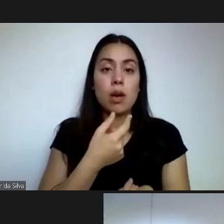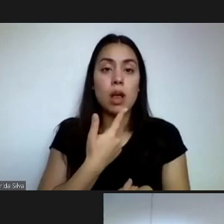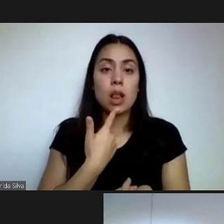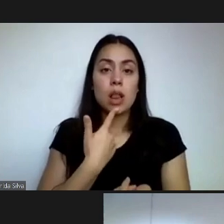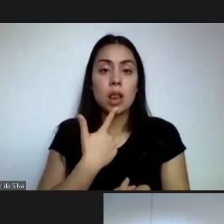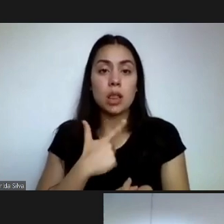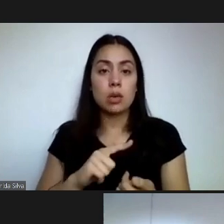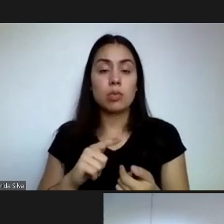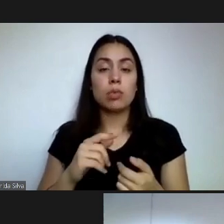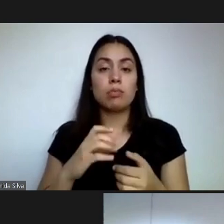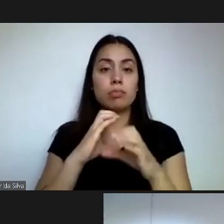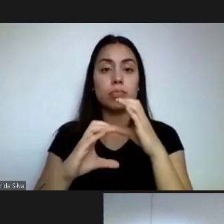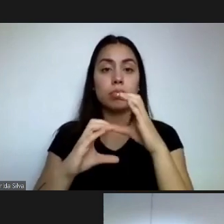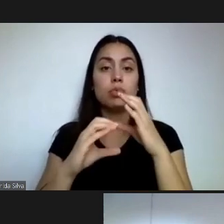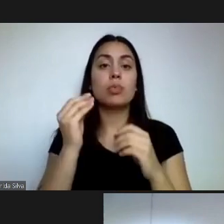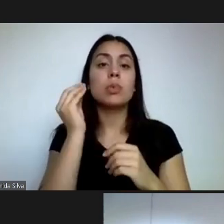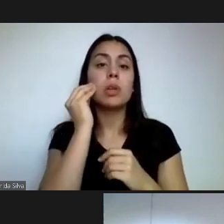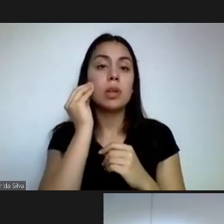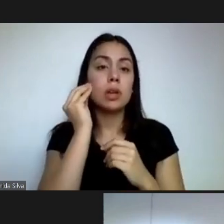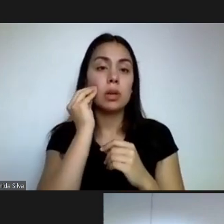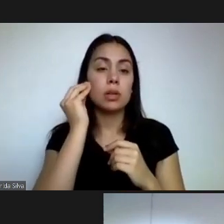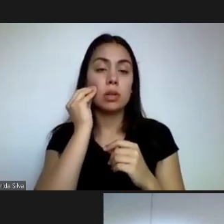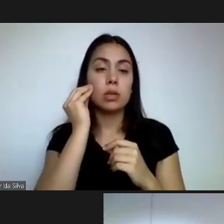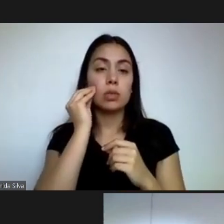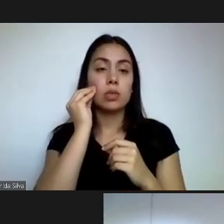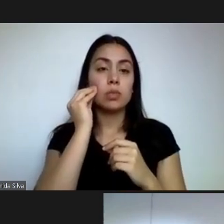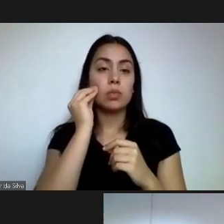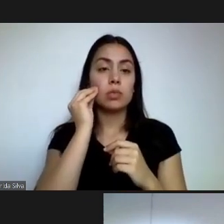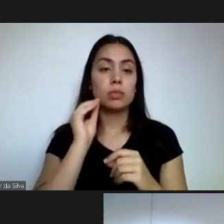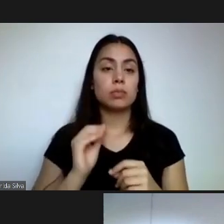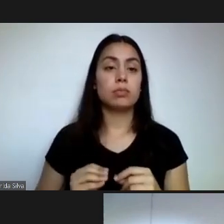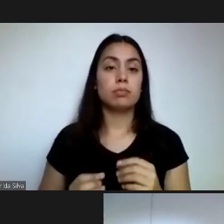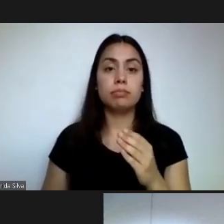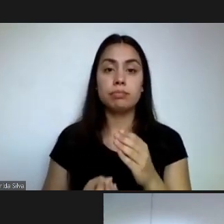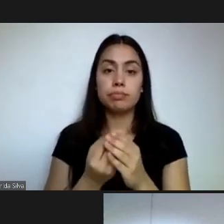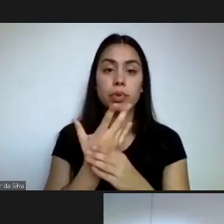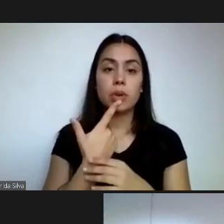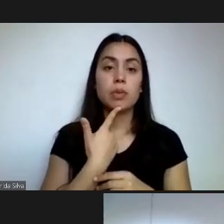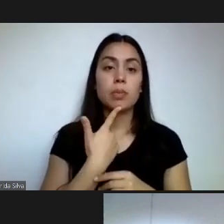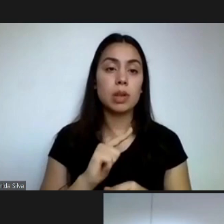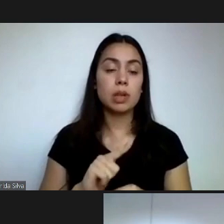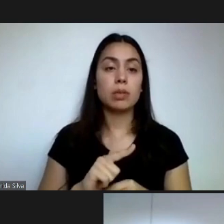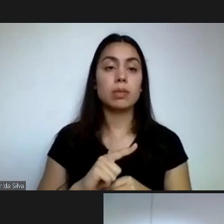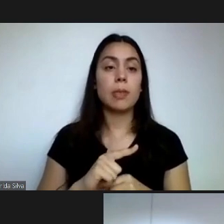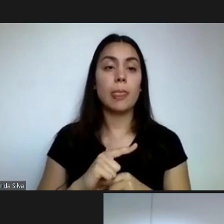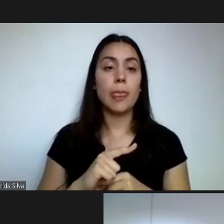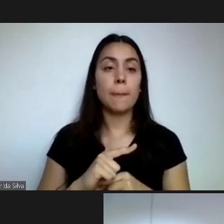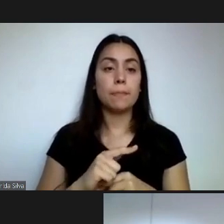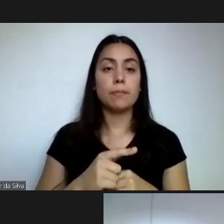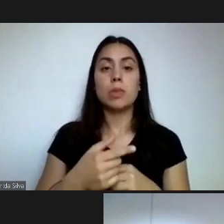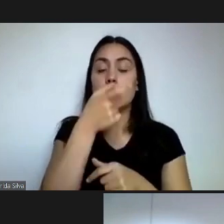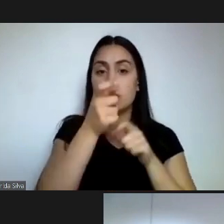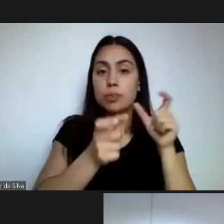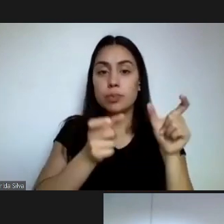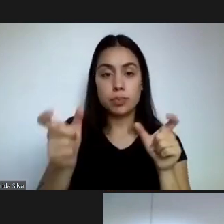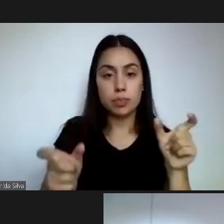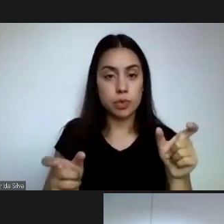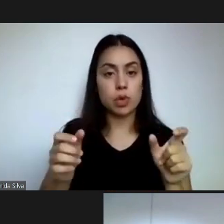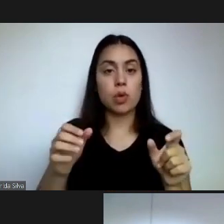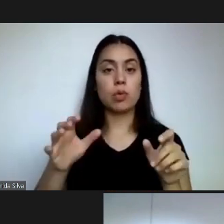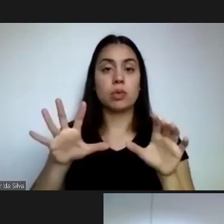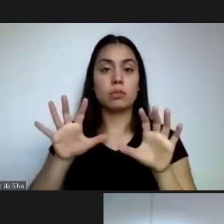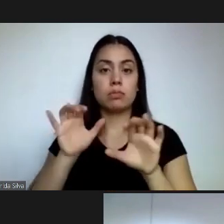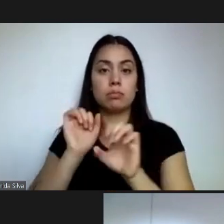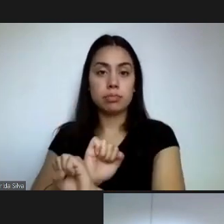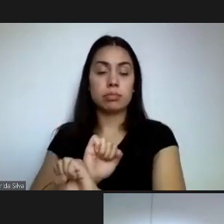comunicação que passa a ser comum e transversal não só às pessoas escravizadas, como às pessoas não escravizadas com que têm que lidar, normalmente os